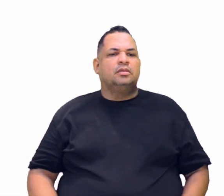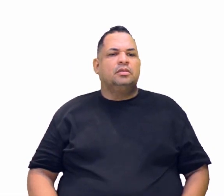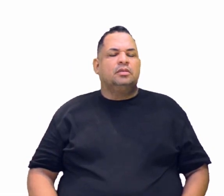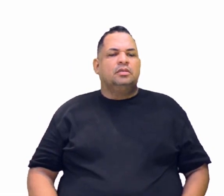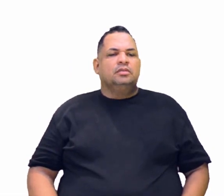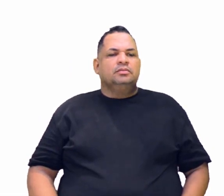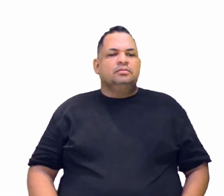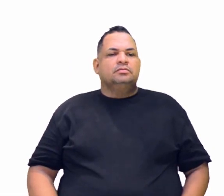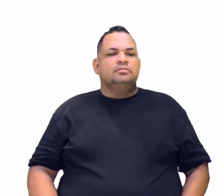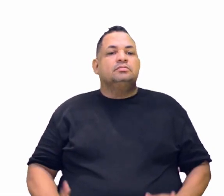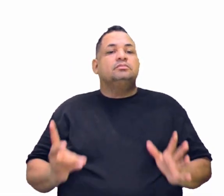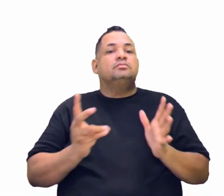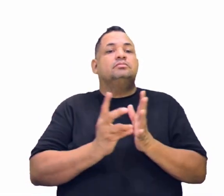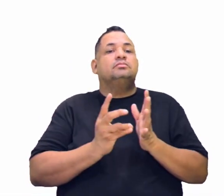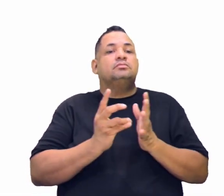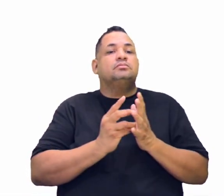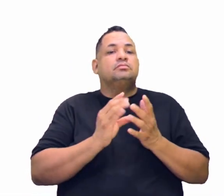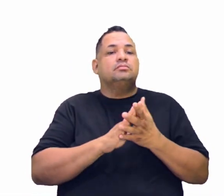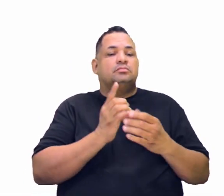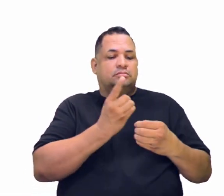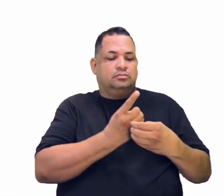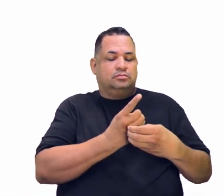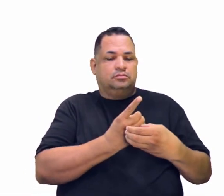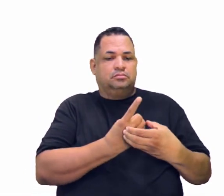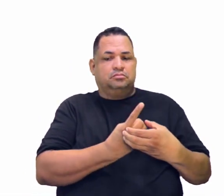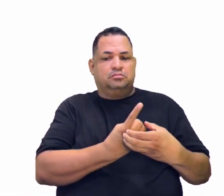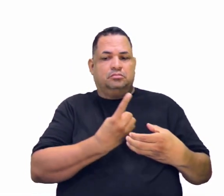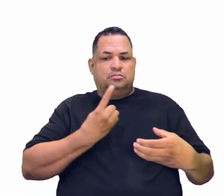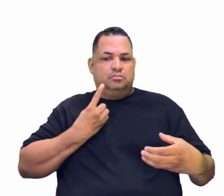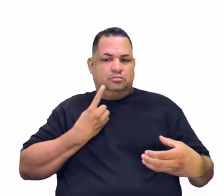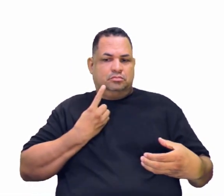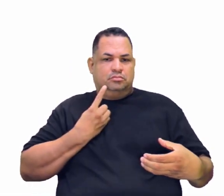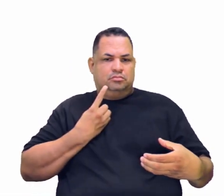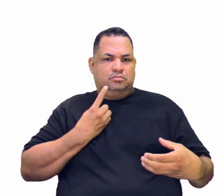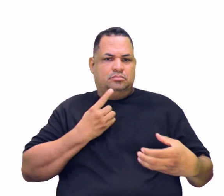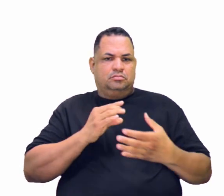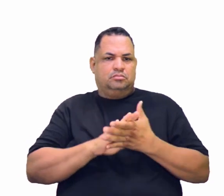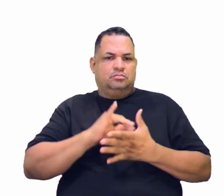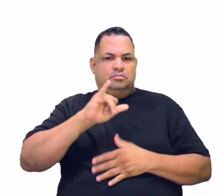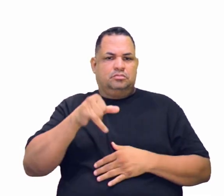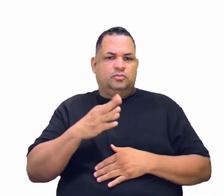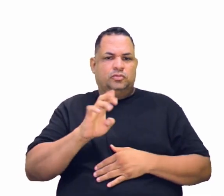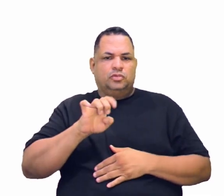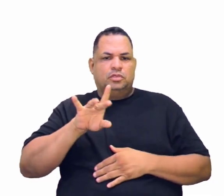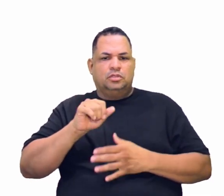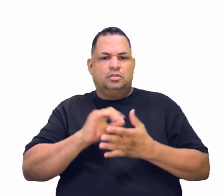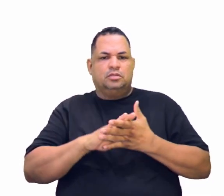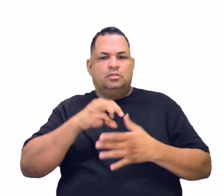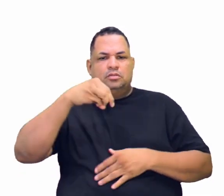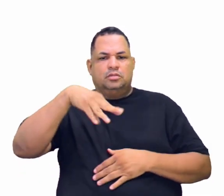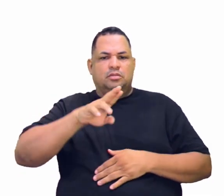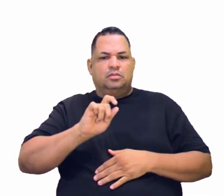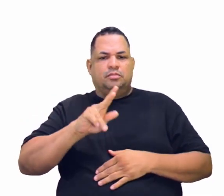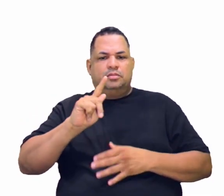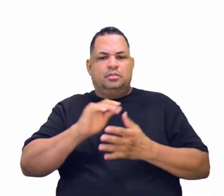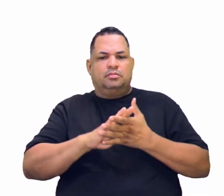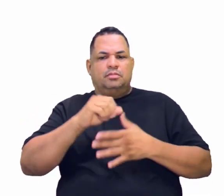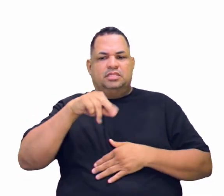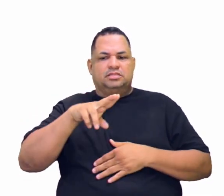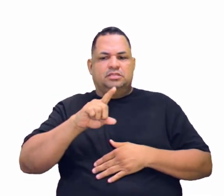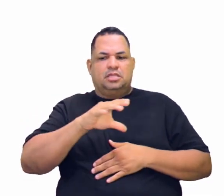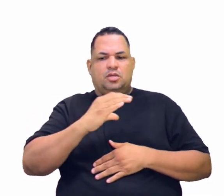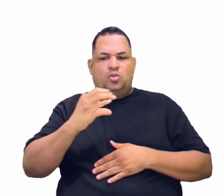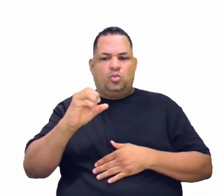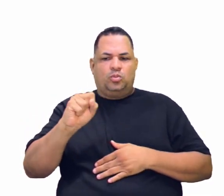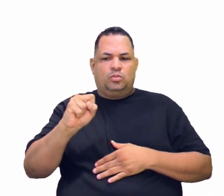E os índios isolados? Eu tenho o Jarurei, o Macurape e o Massaco.